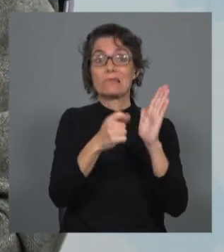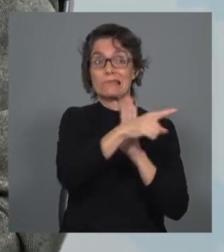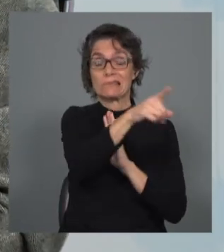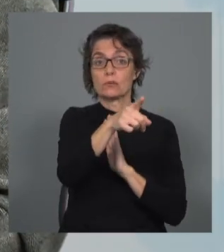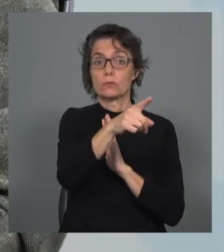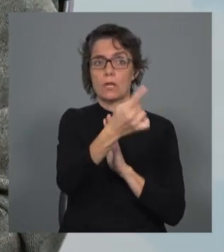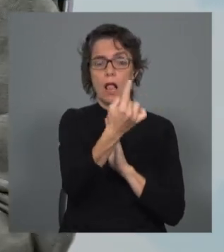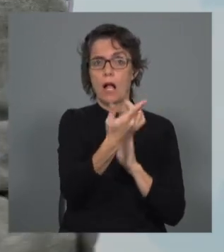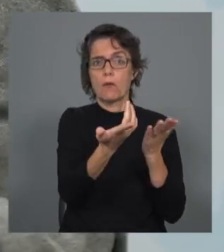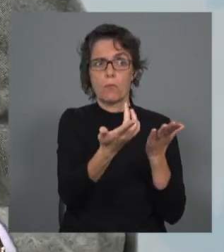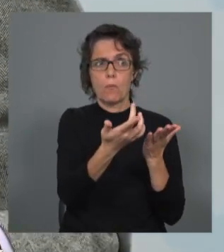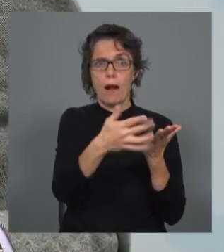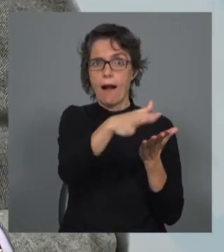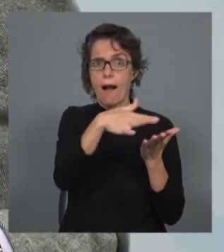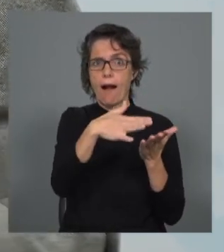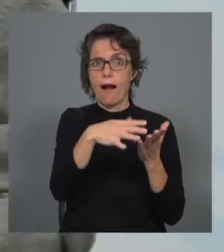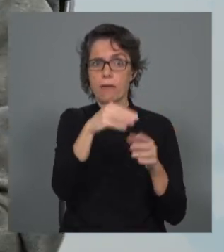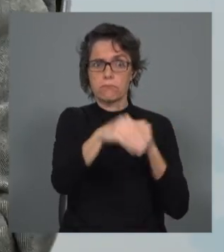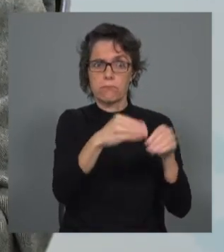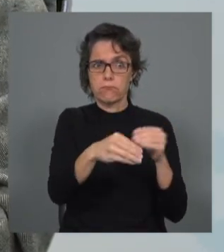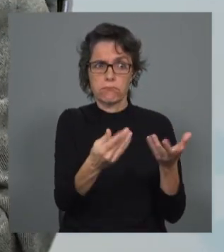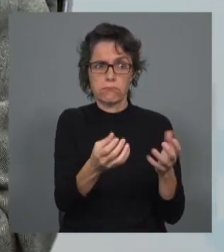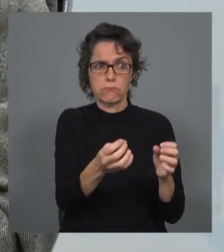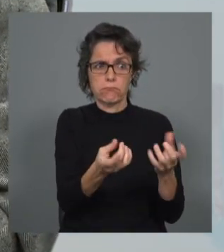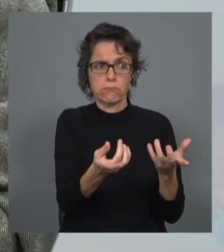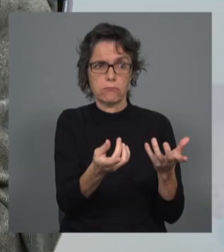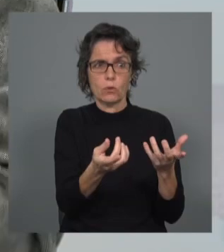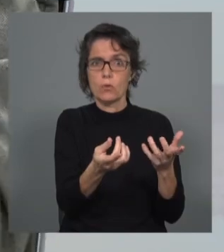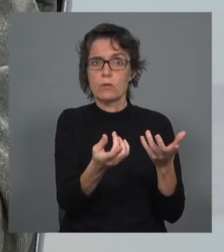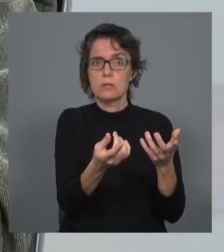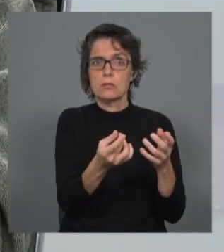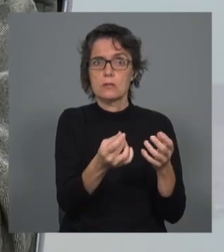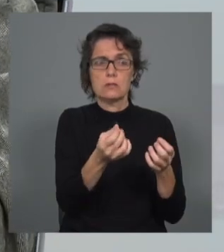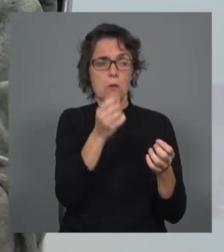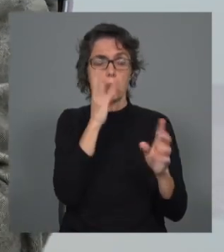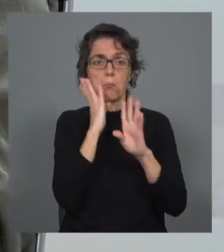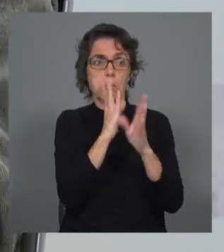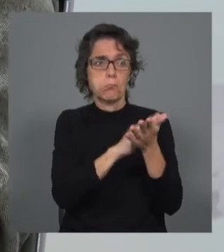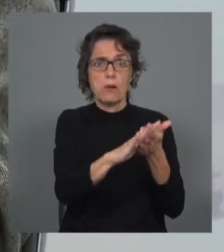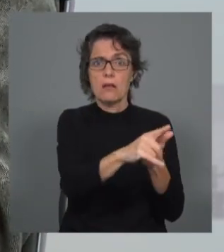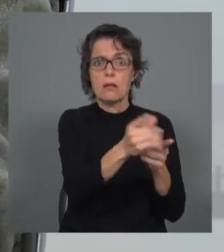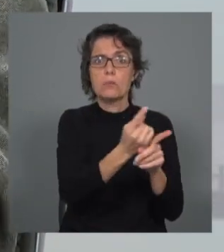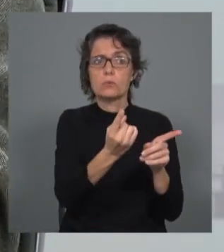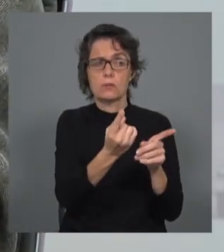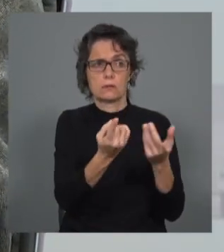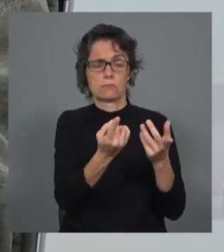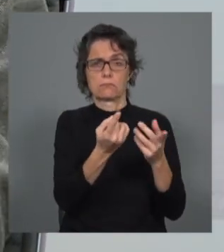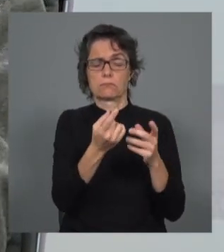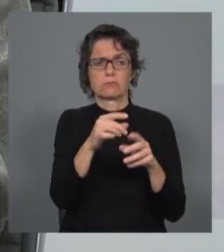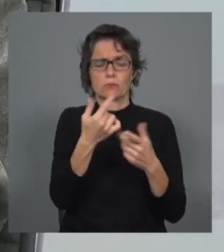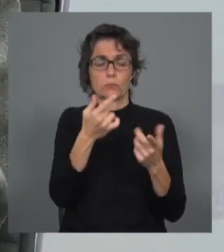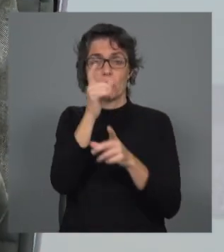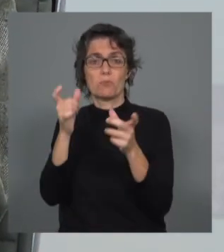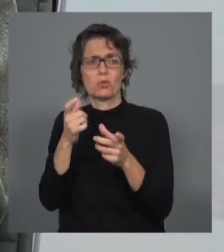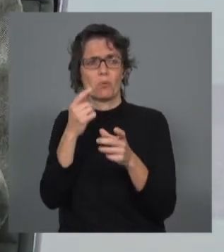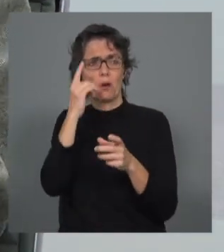desertas eleições, não porque não houvesse votantes, mas porque não havia quem eleger. E porquê é que não havia quem eleger? Porque as pessoas diziam, não sei o que é, não sei o